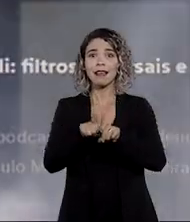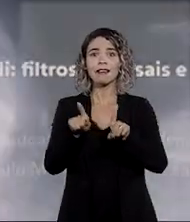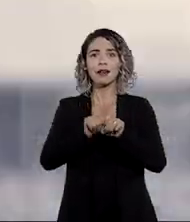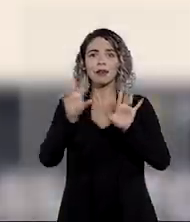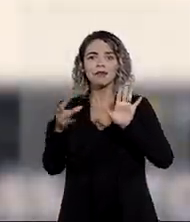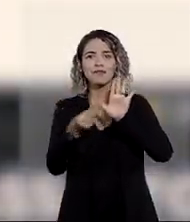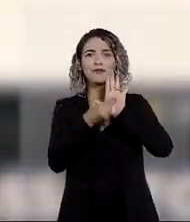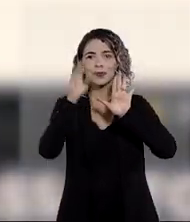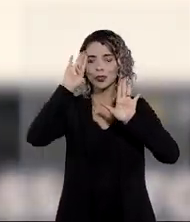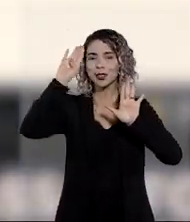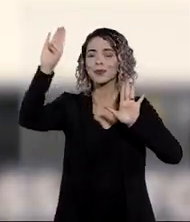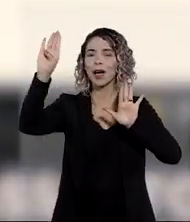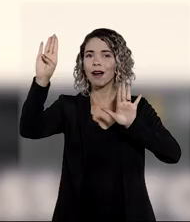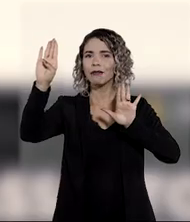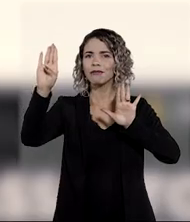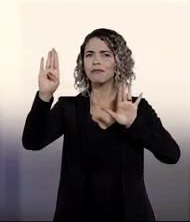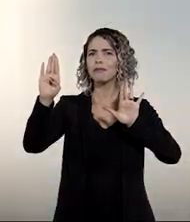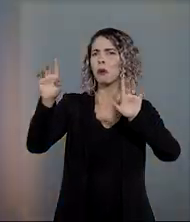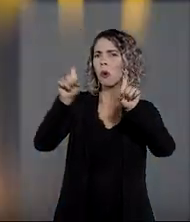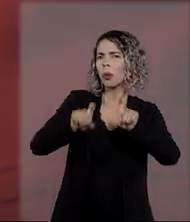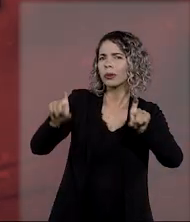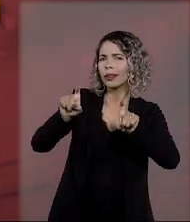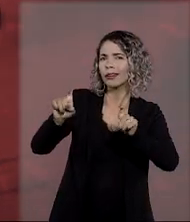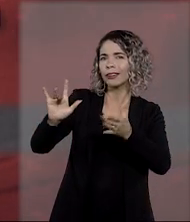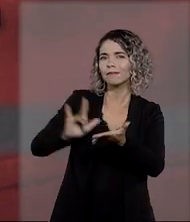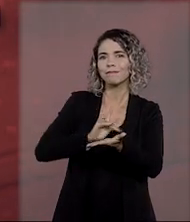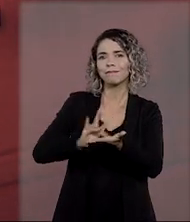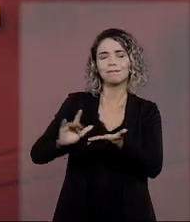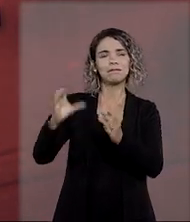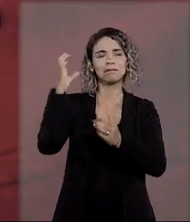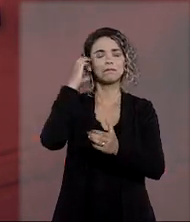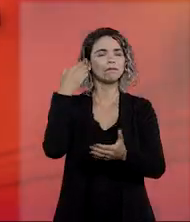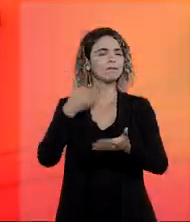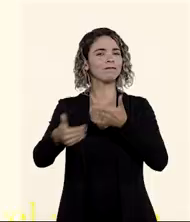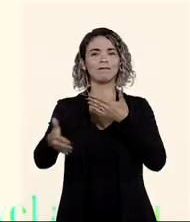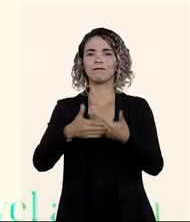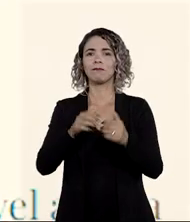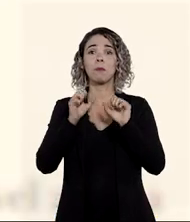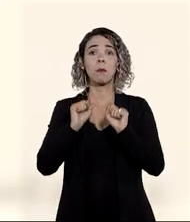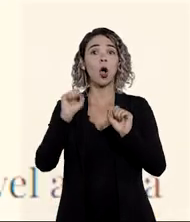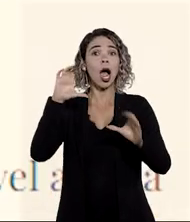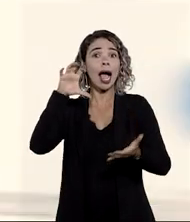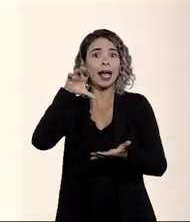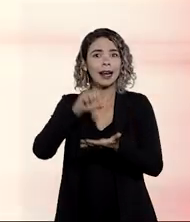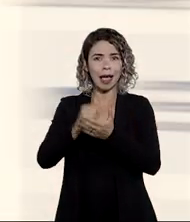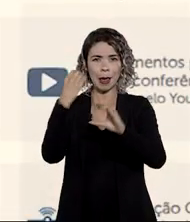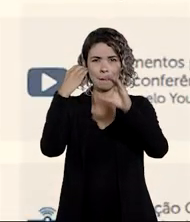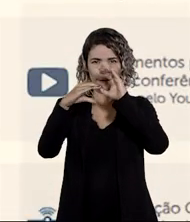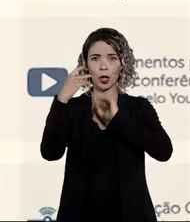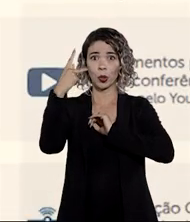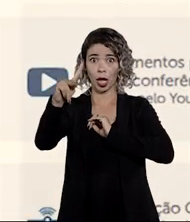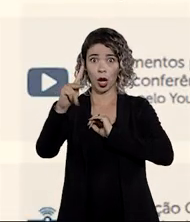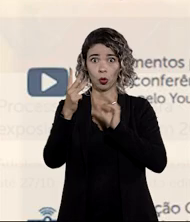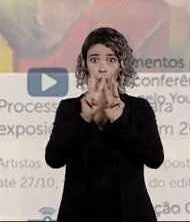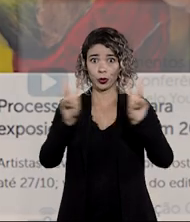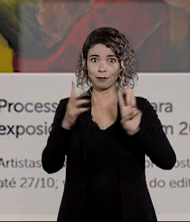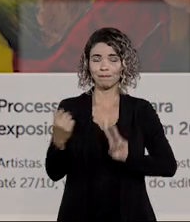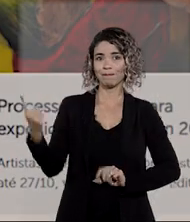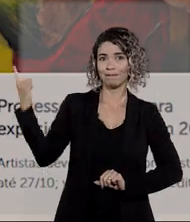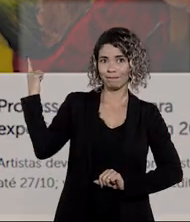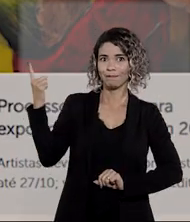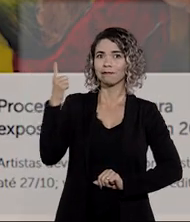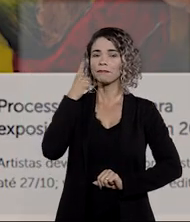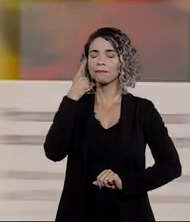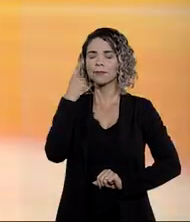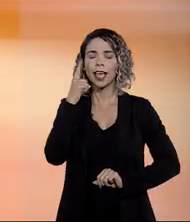do Tribunal e o post da semana. Computador, tablet ou celular, você escolhe. Cadastre seu e-mail no endereço